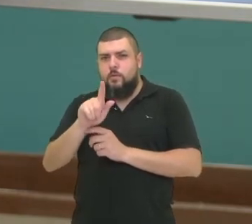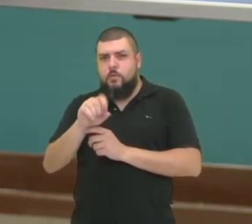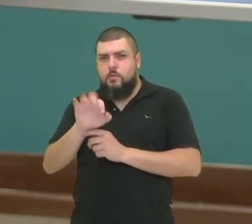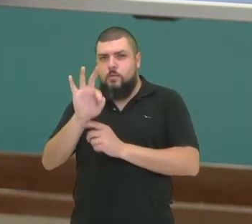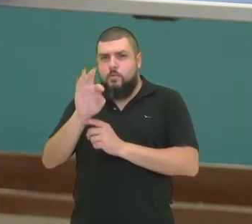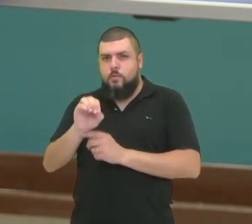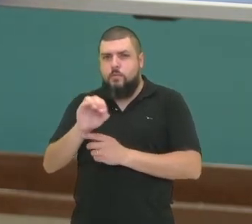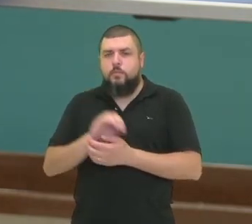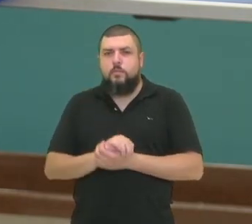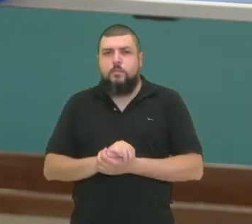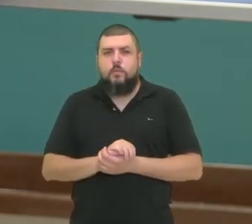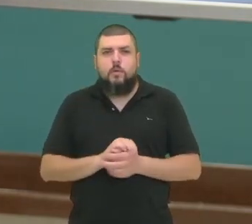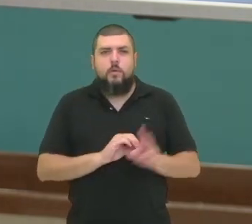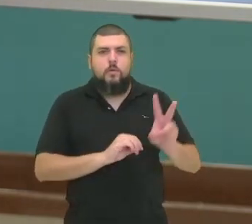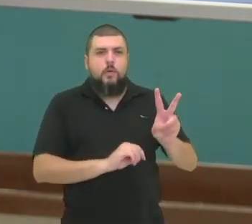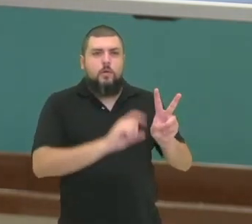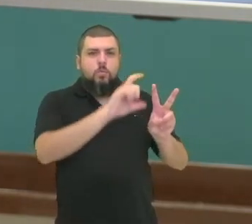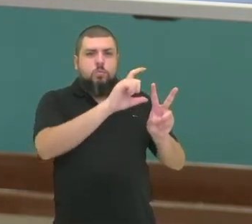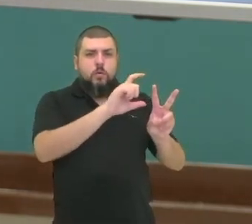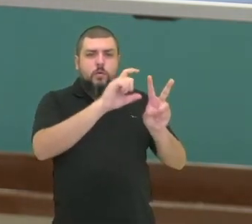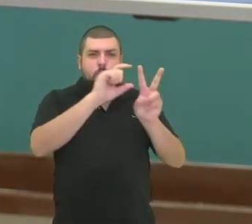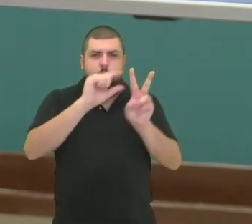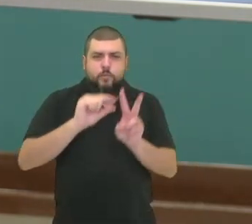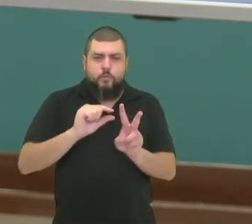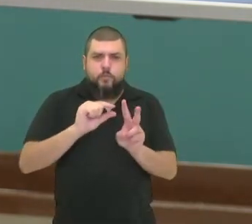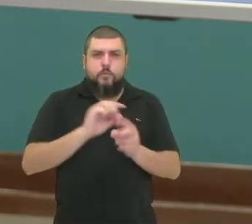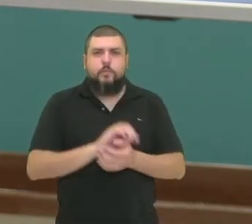diferente. Vzão, Vzinho.